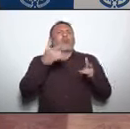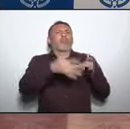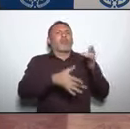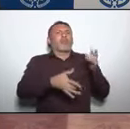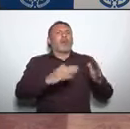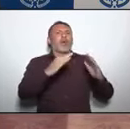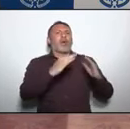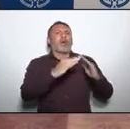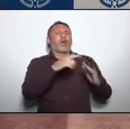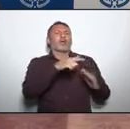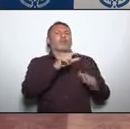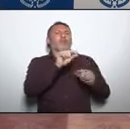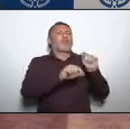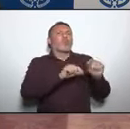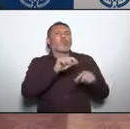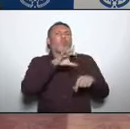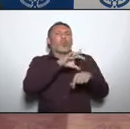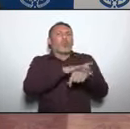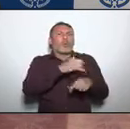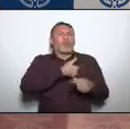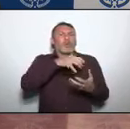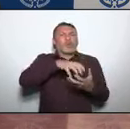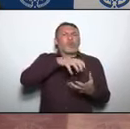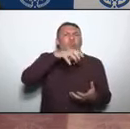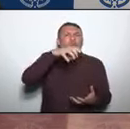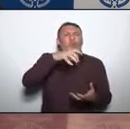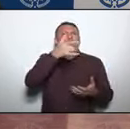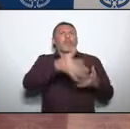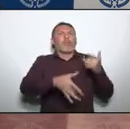infectados. Enfim, há denúncias de que